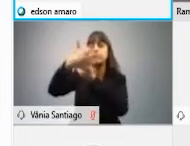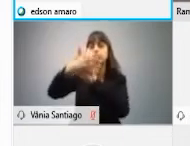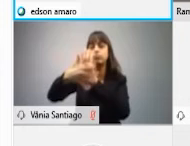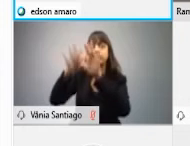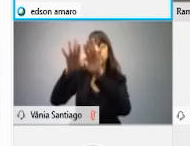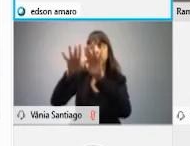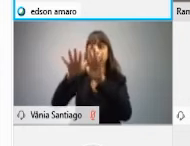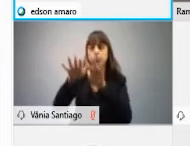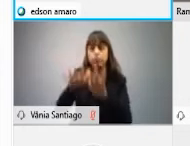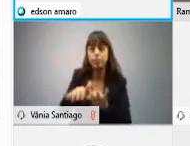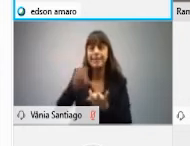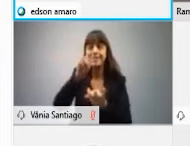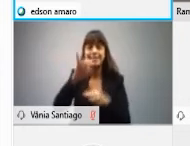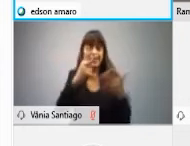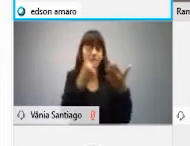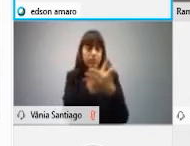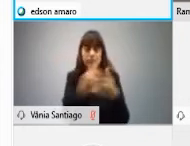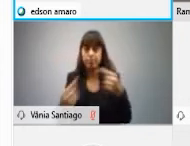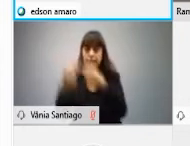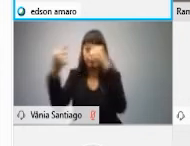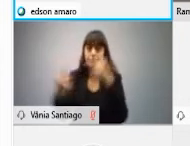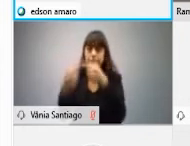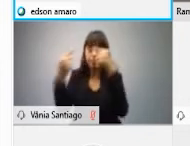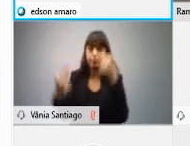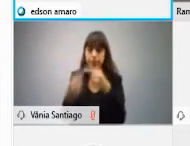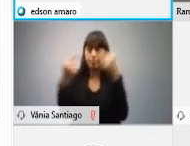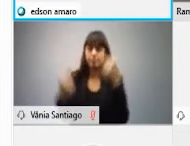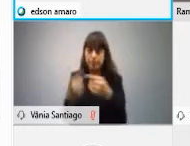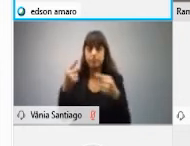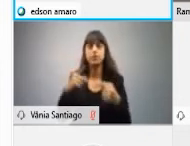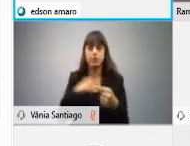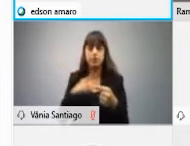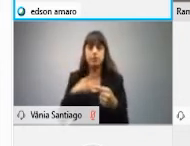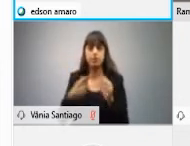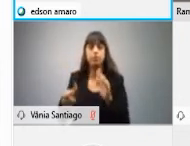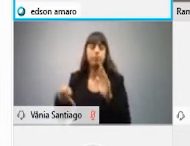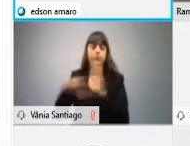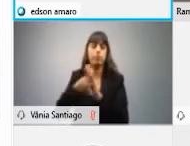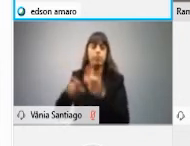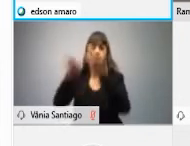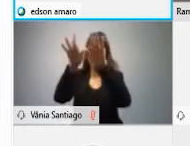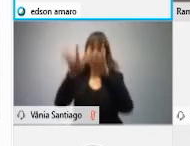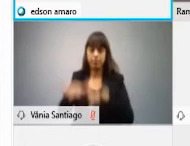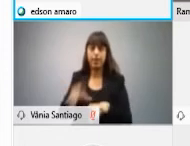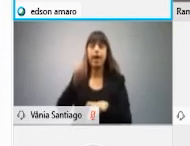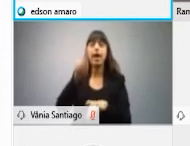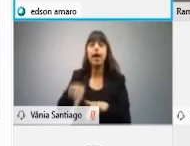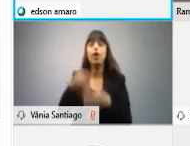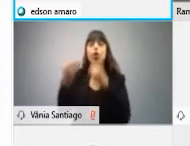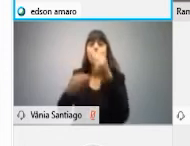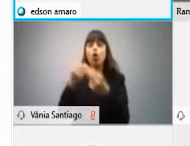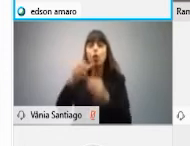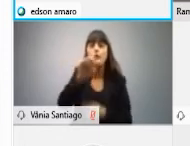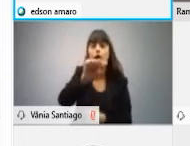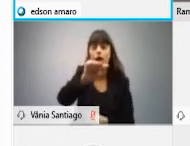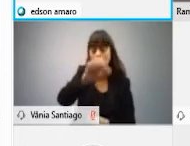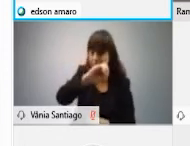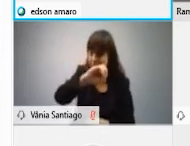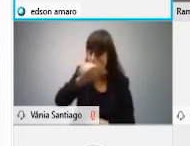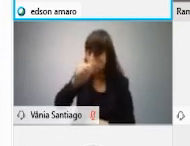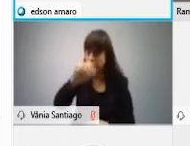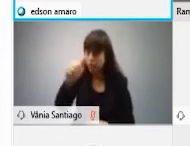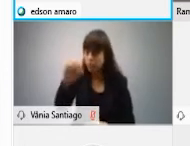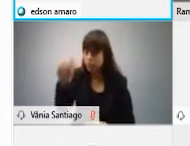tal coisa, e essas regras e árvores de decisões são construídas a partir de interações desses algoritmos, por exemplo, com